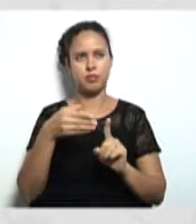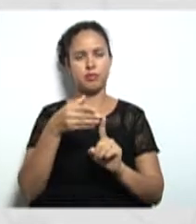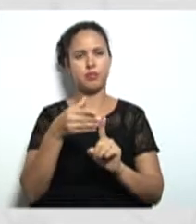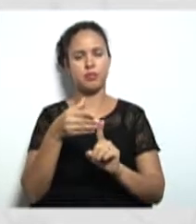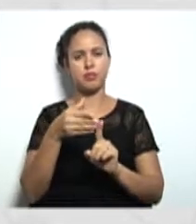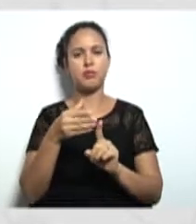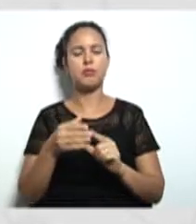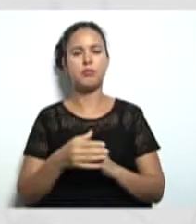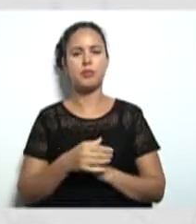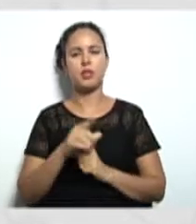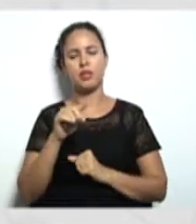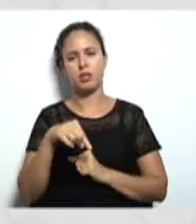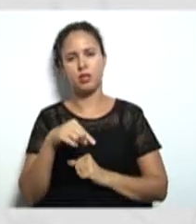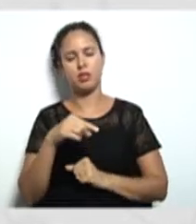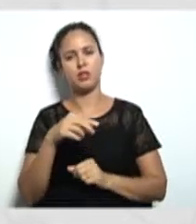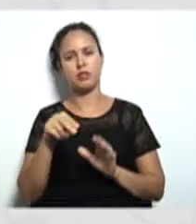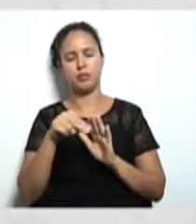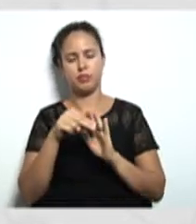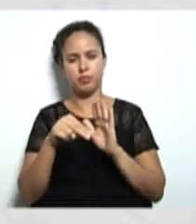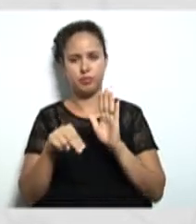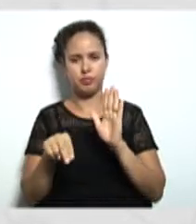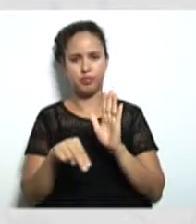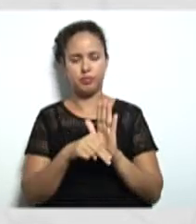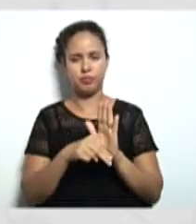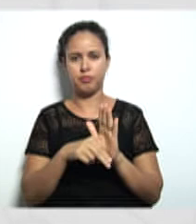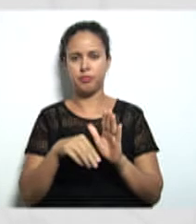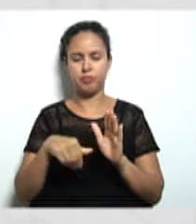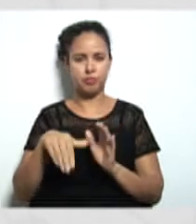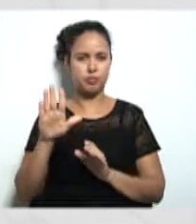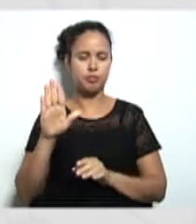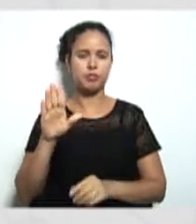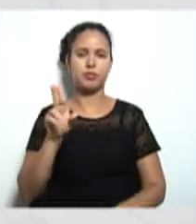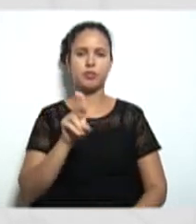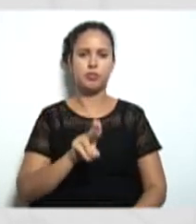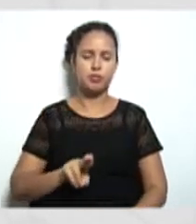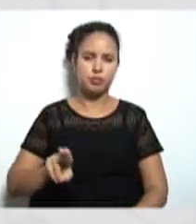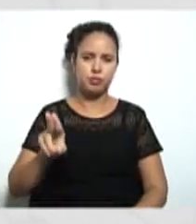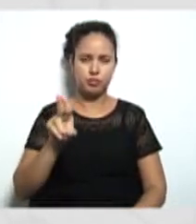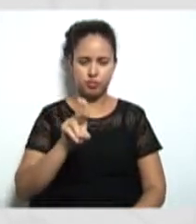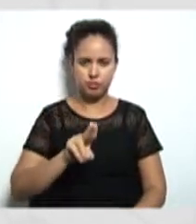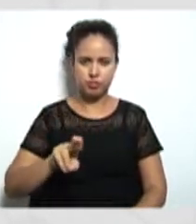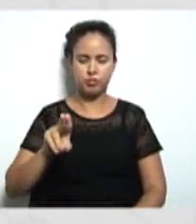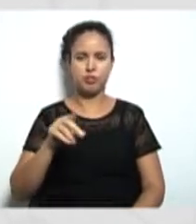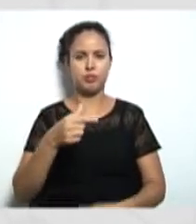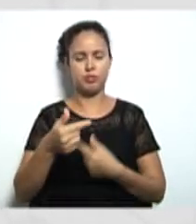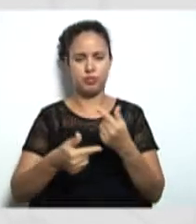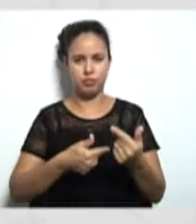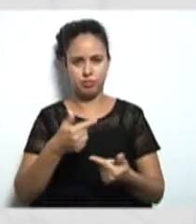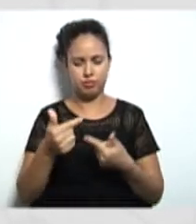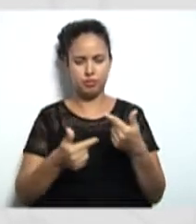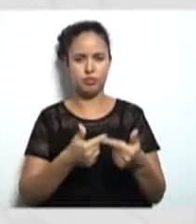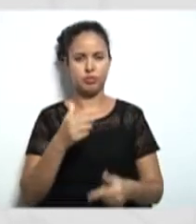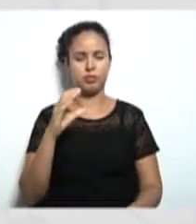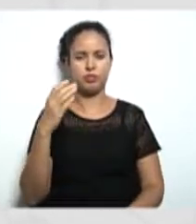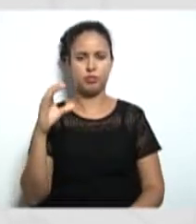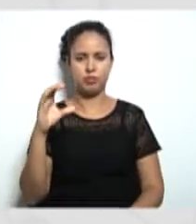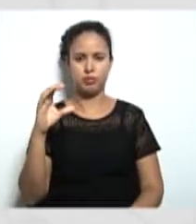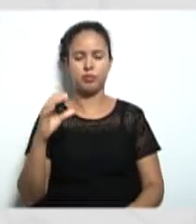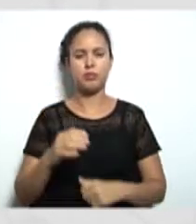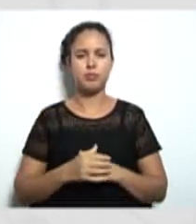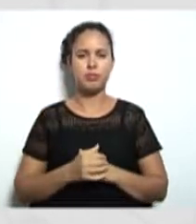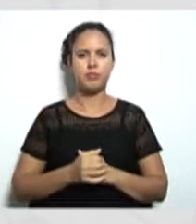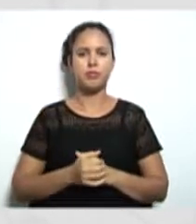6023. Essas são as normas que a gente mais utiliza nos trabalhos científicos. Então, a